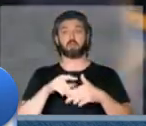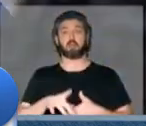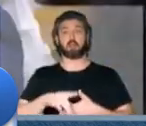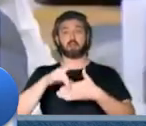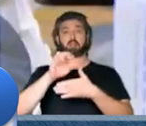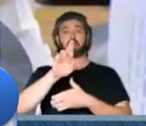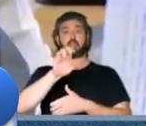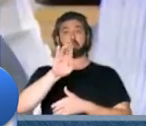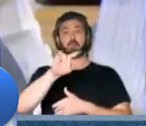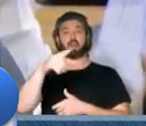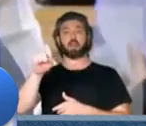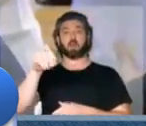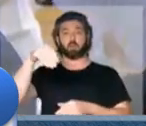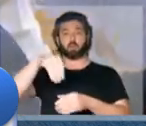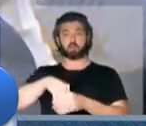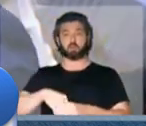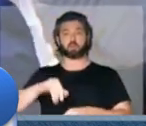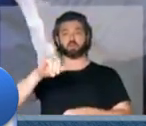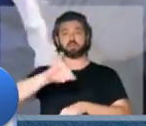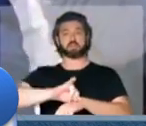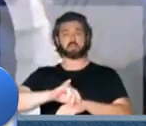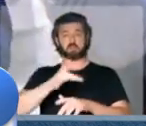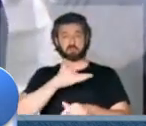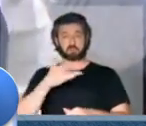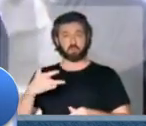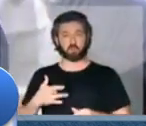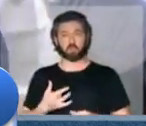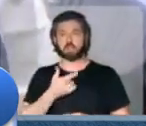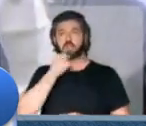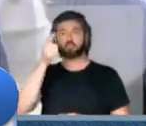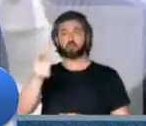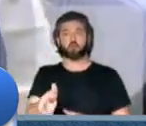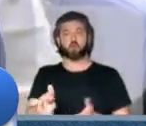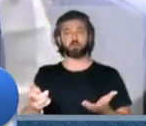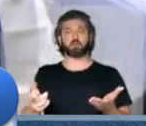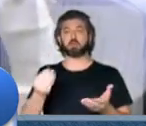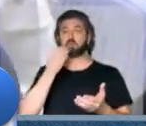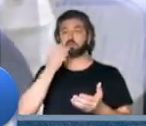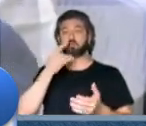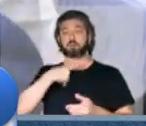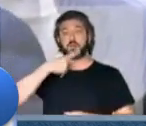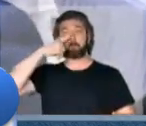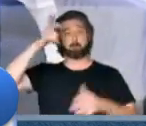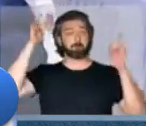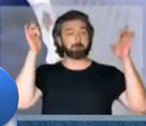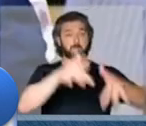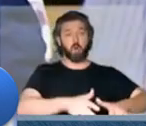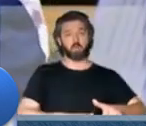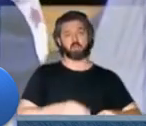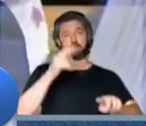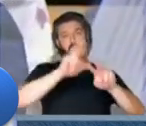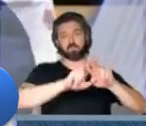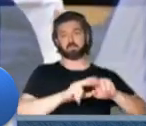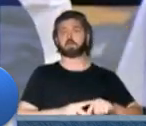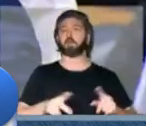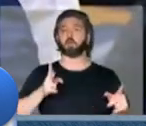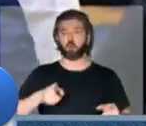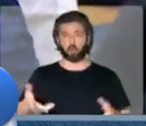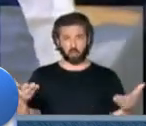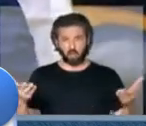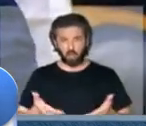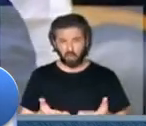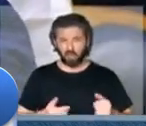liderado uma rebelião em um centro de saúde. Esse cidadão, que era para estar apodrecendo na cadeia, continua